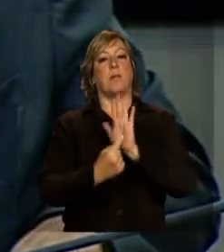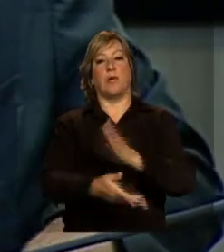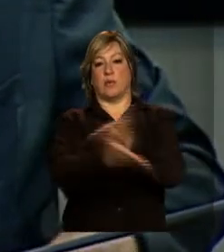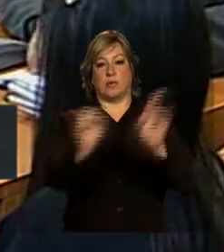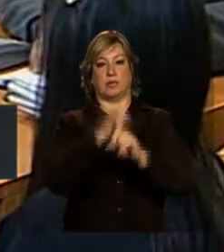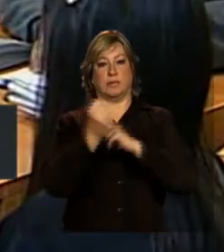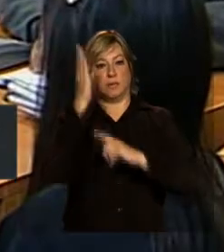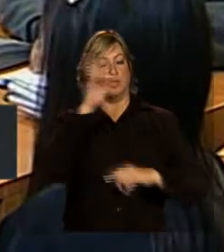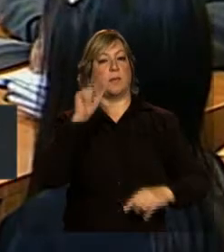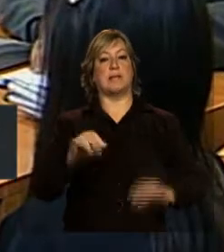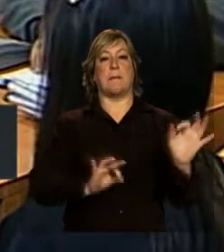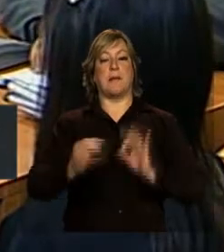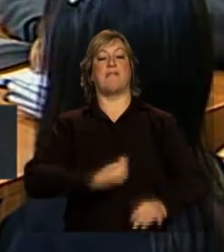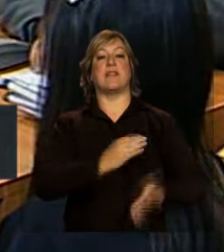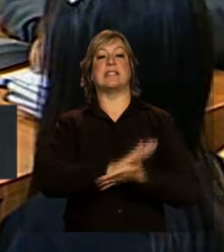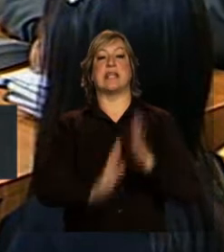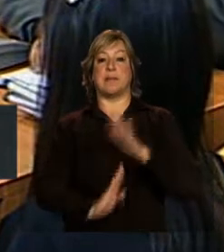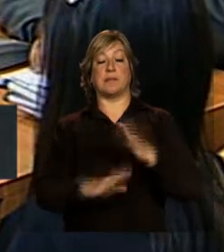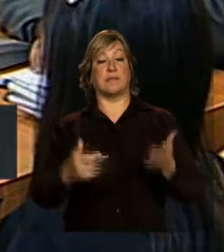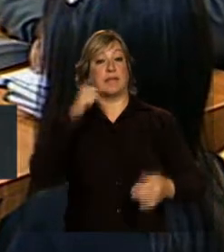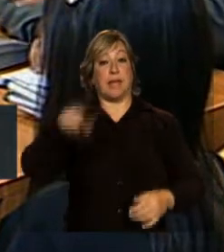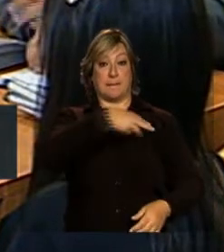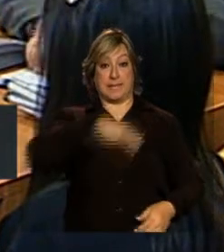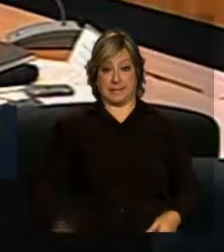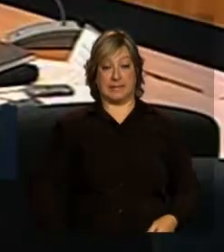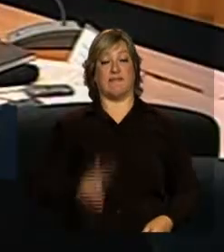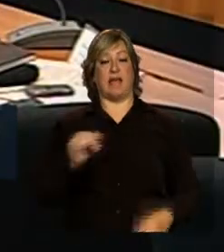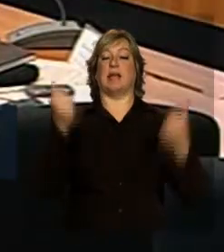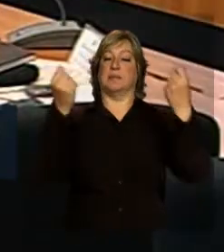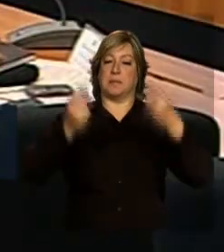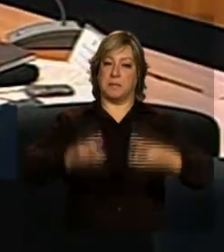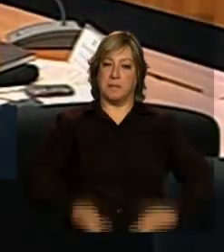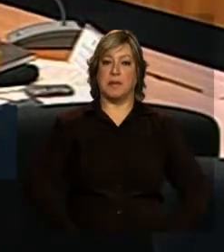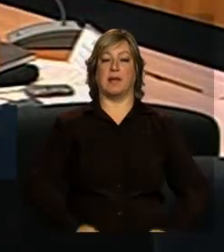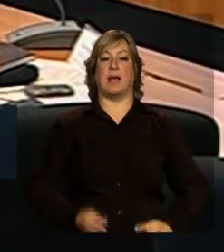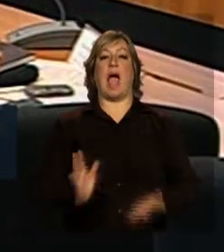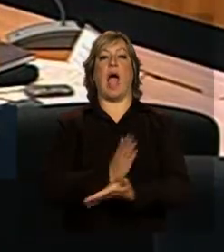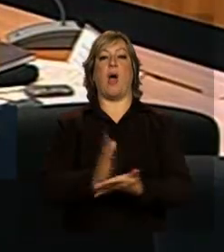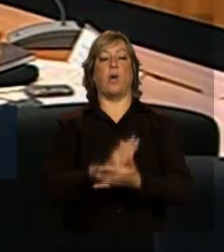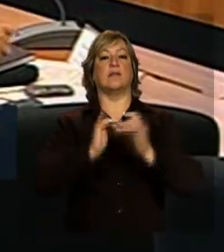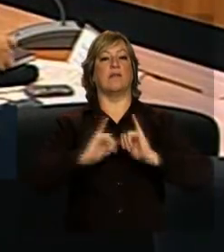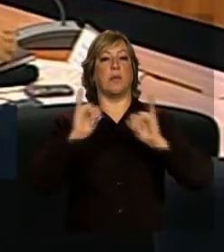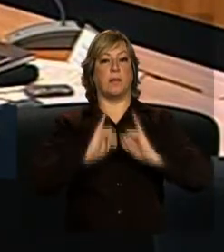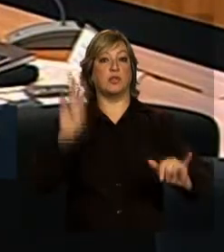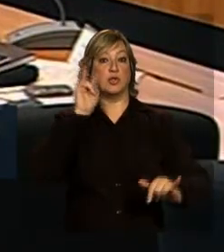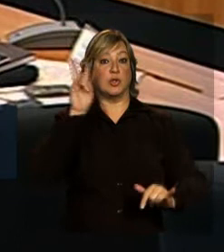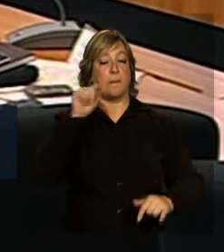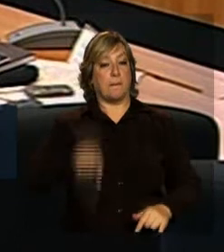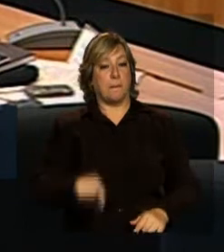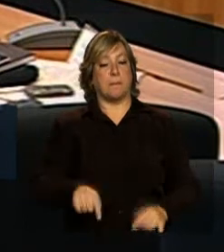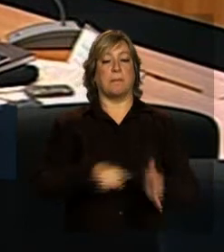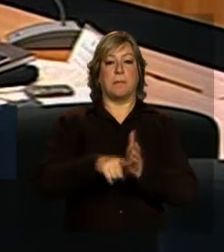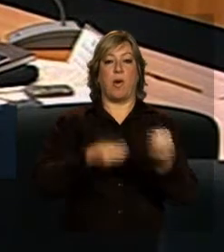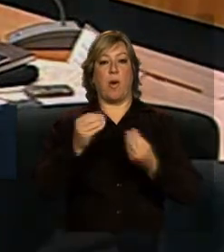sociedade brasileira. E então a nossa ministra irá apresentar alguns dados do balanço que temos, mas